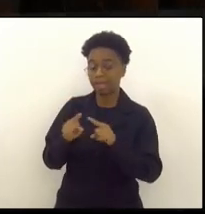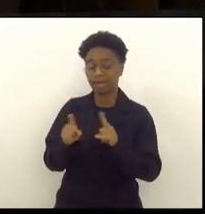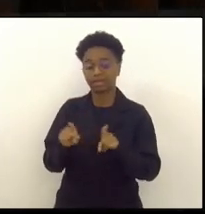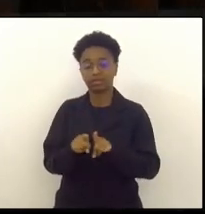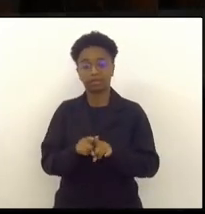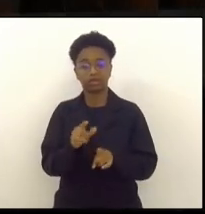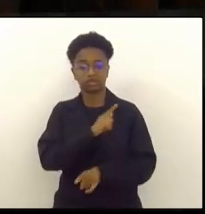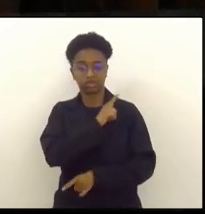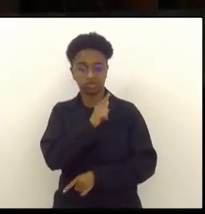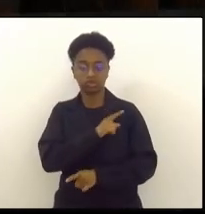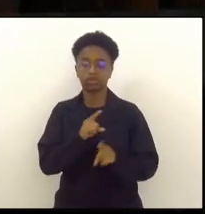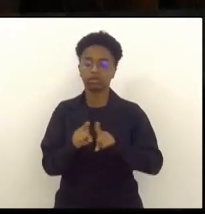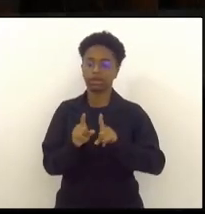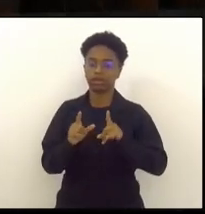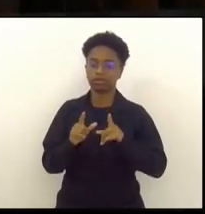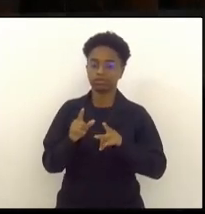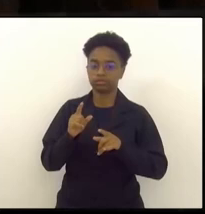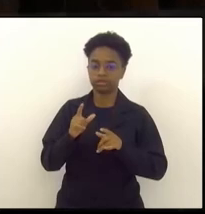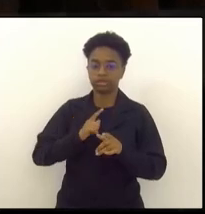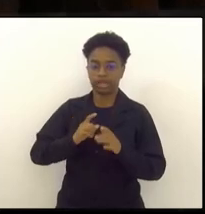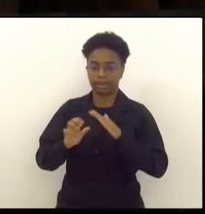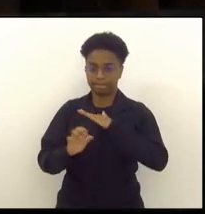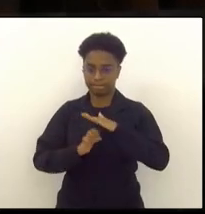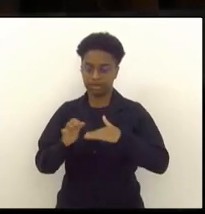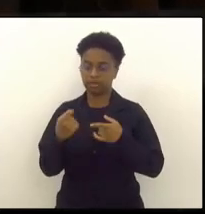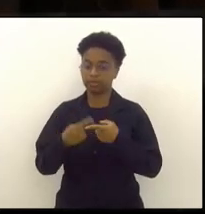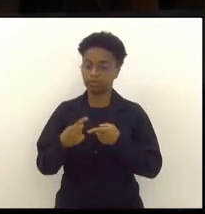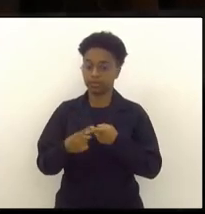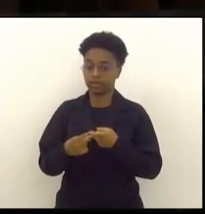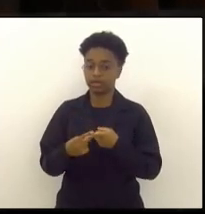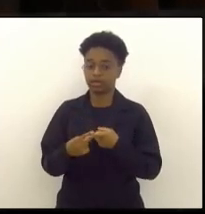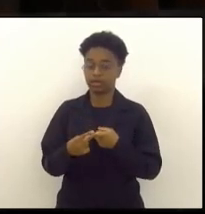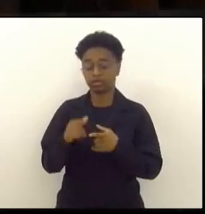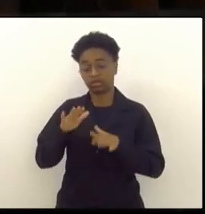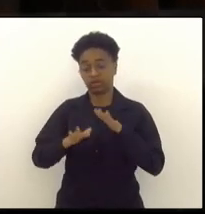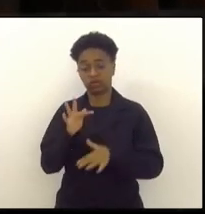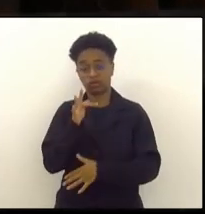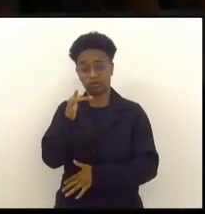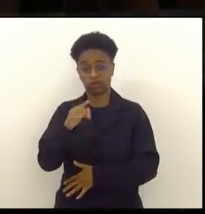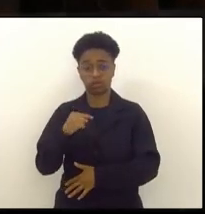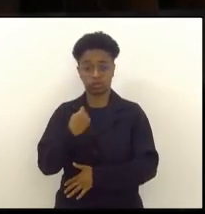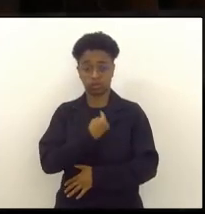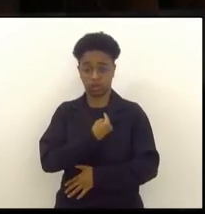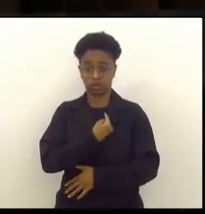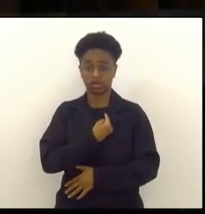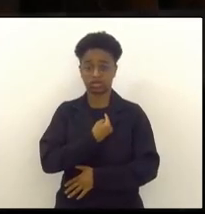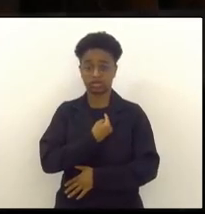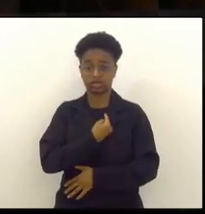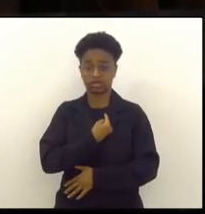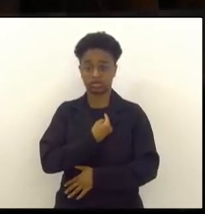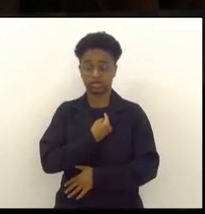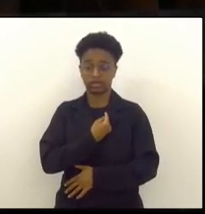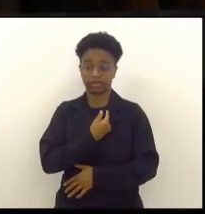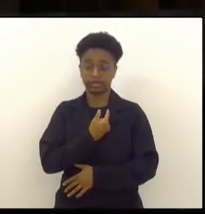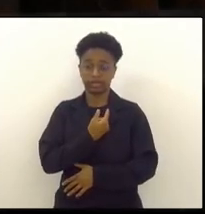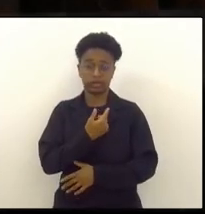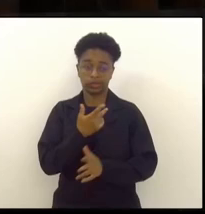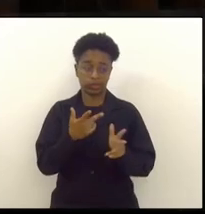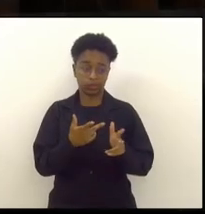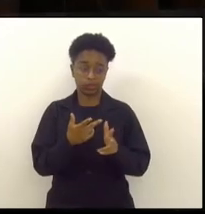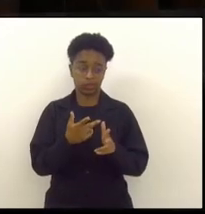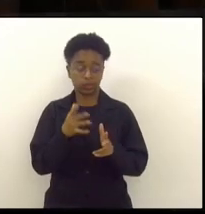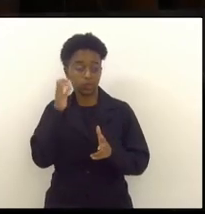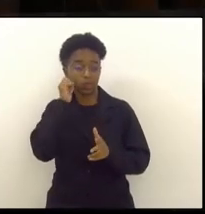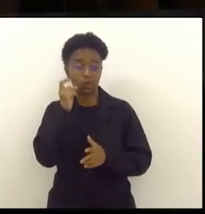gestor, enquanto empresário. Quizá um dia nós não ouviremos mais, queridos colegas auditores fiscais do